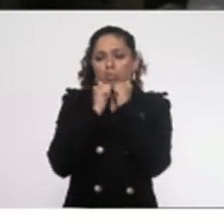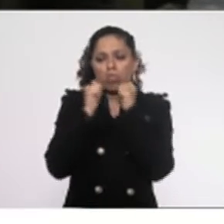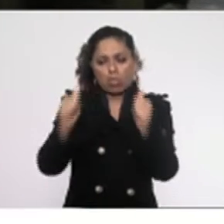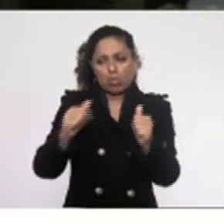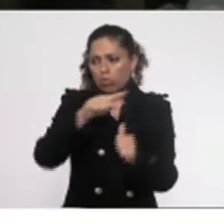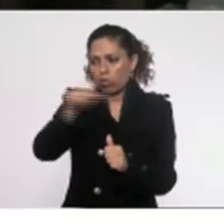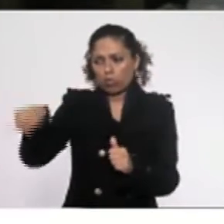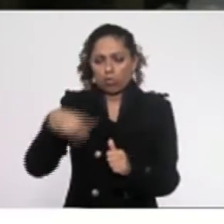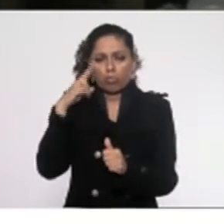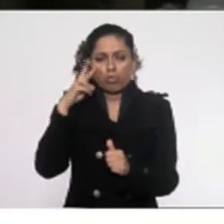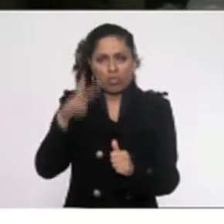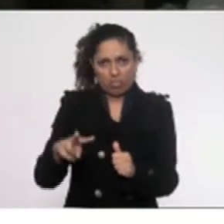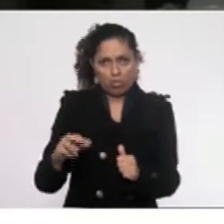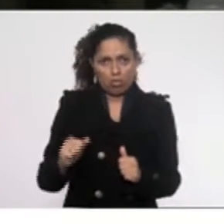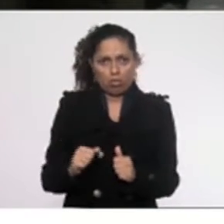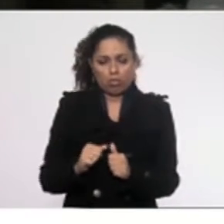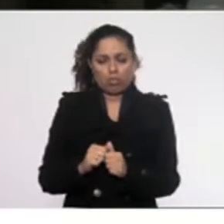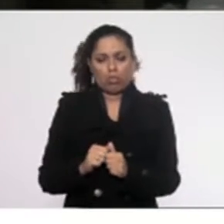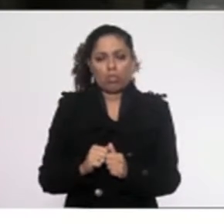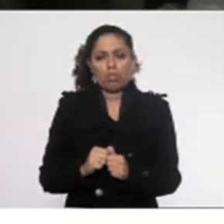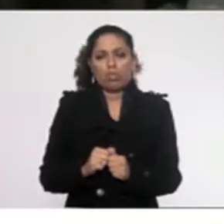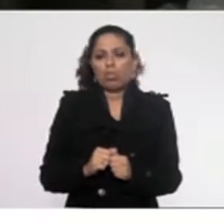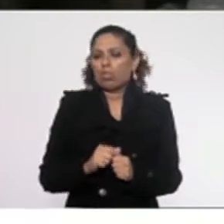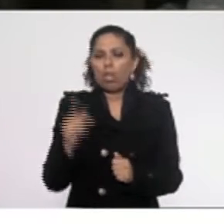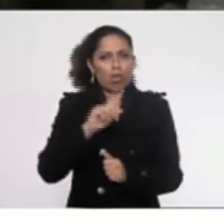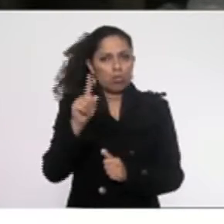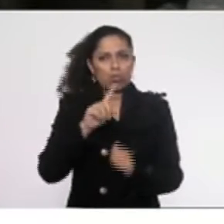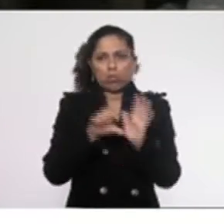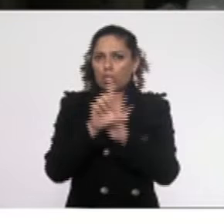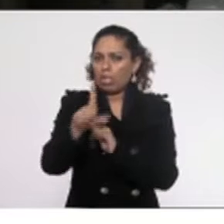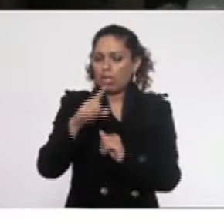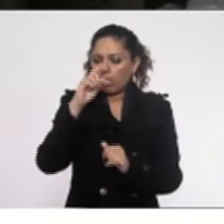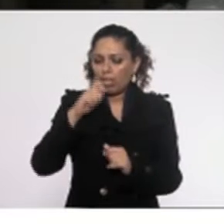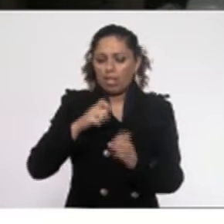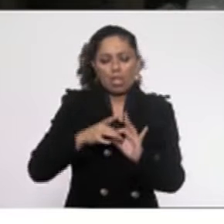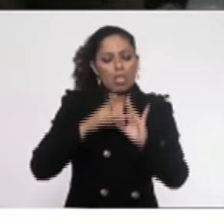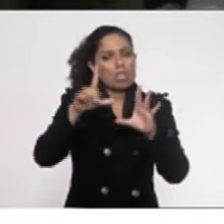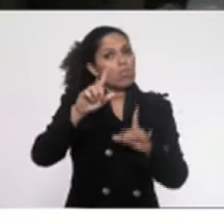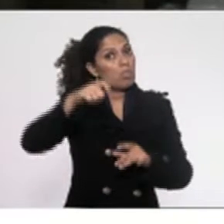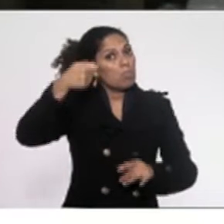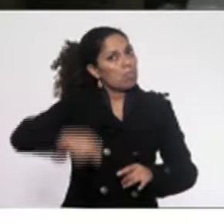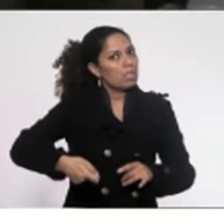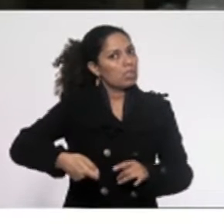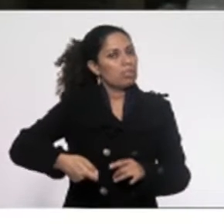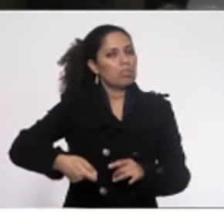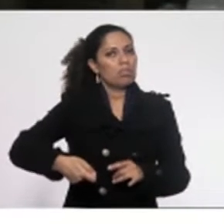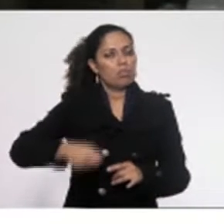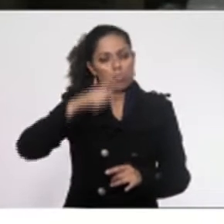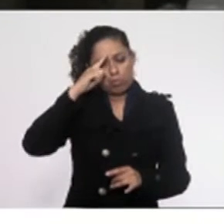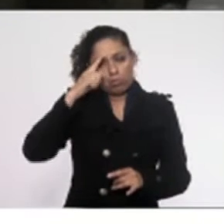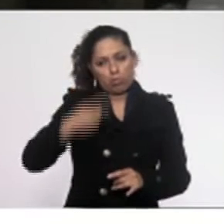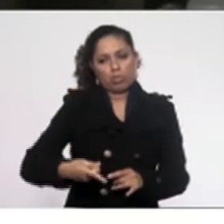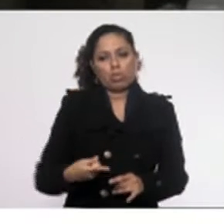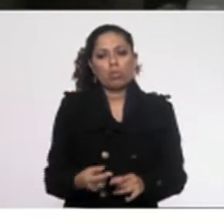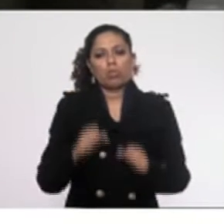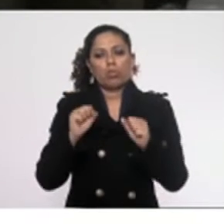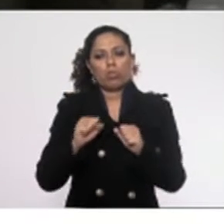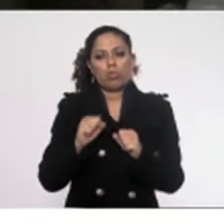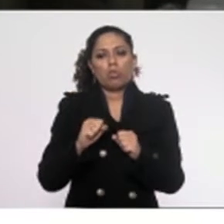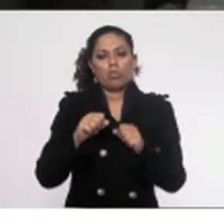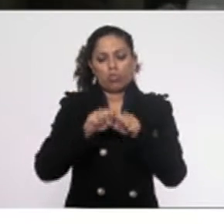deputado, se ele me concedir isso, que tire... Não, a lei não é autorizativa, não, é determinativa. Podia tirar do